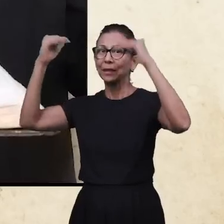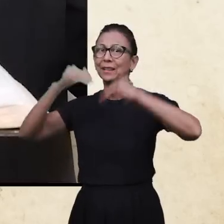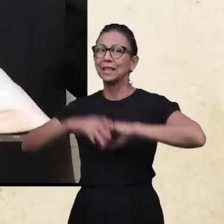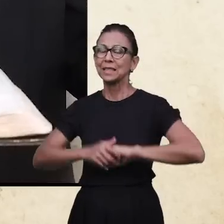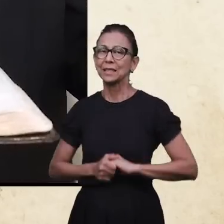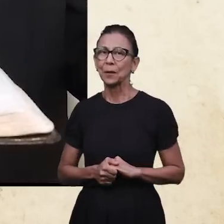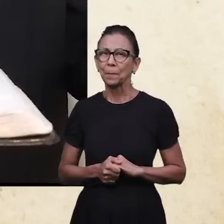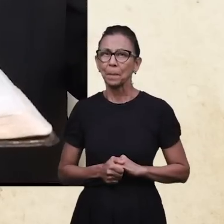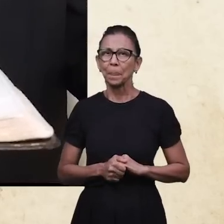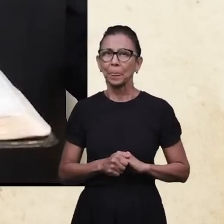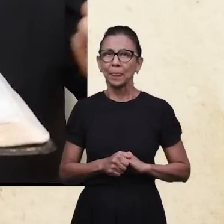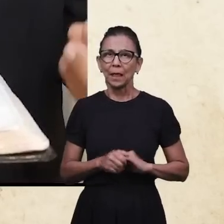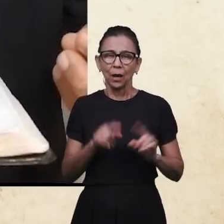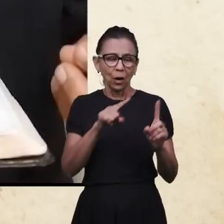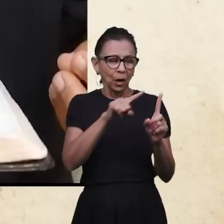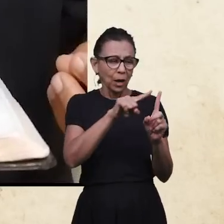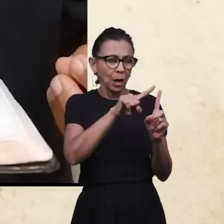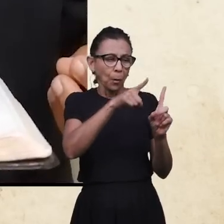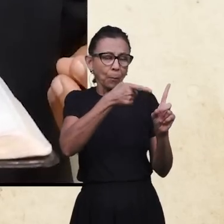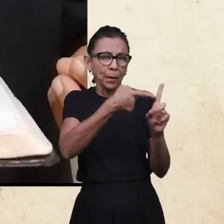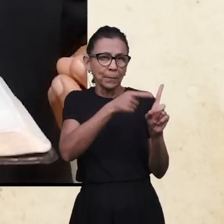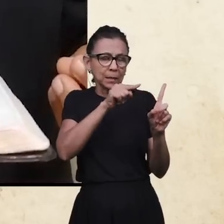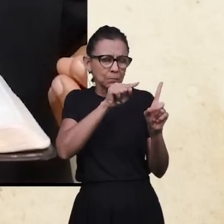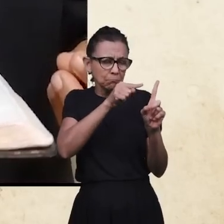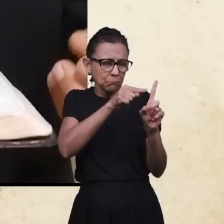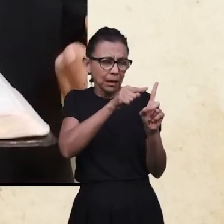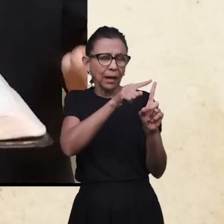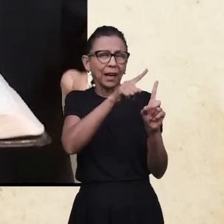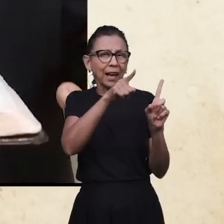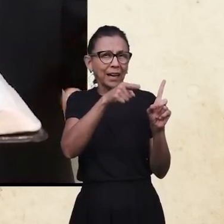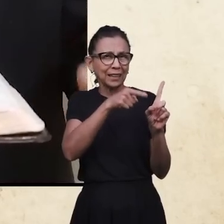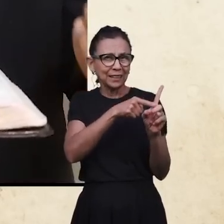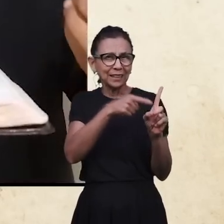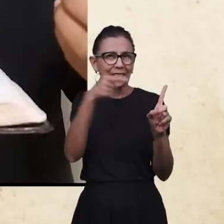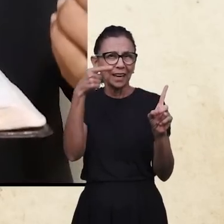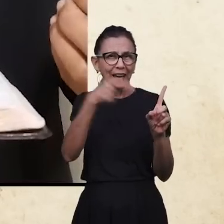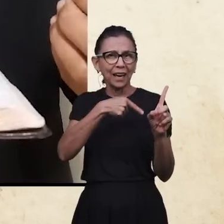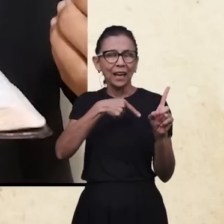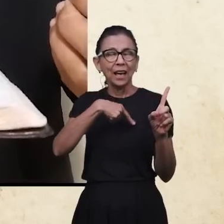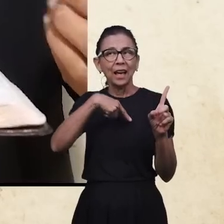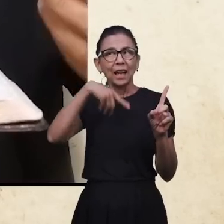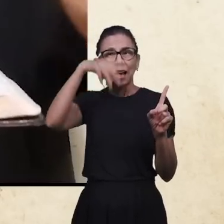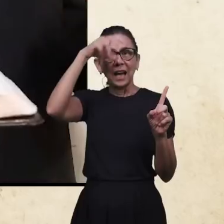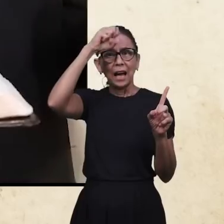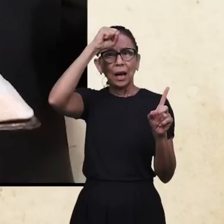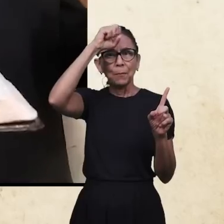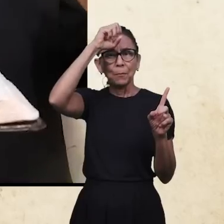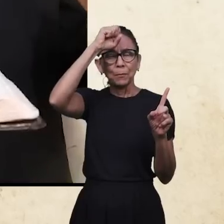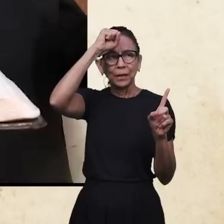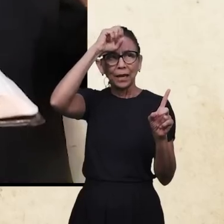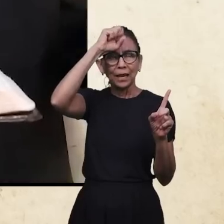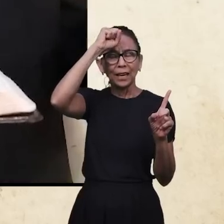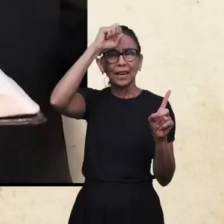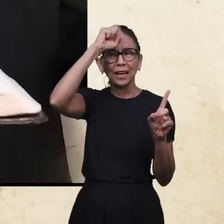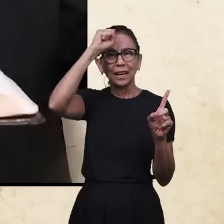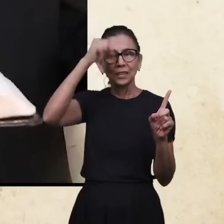As crianças, desde o ventre das suas mães, já aprendem